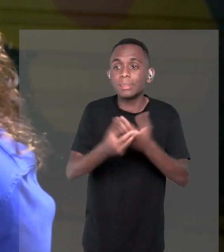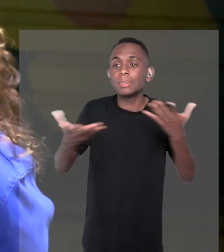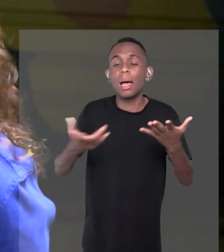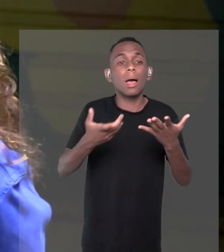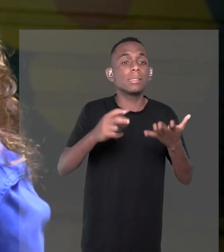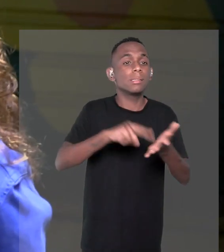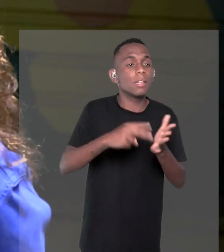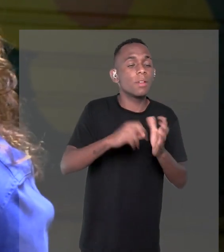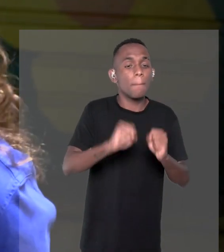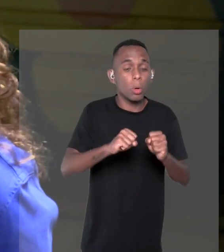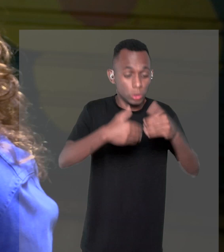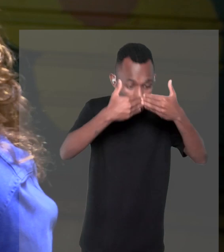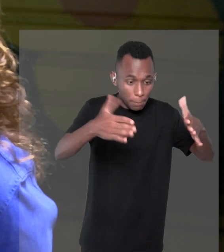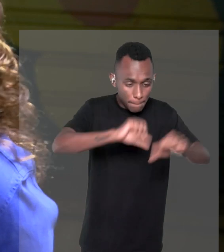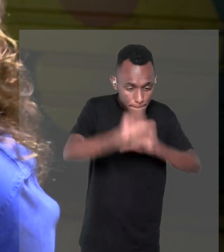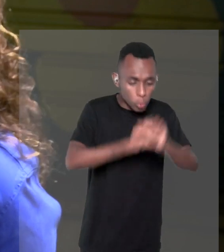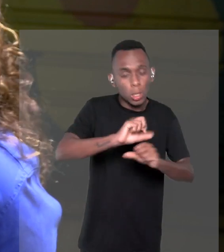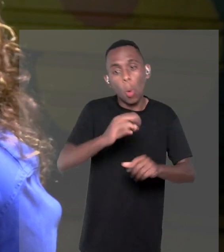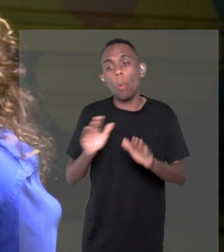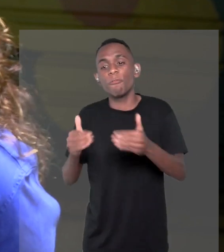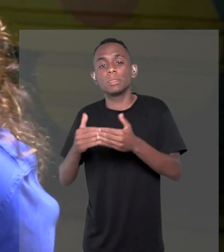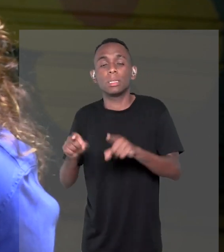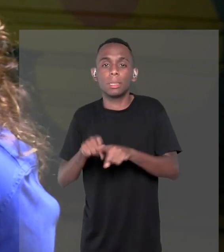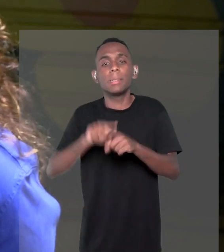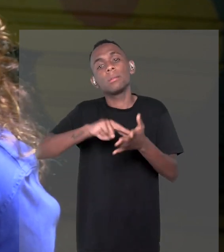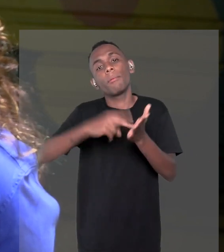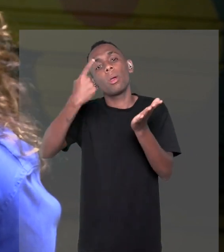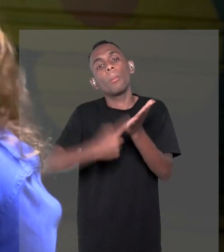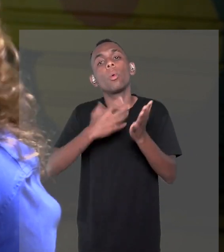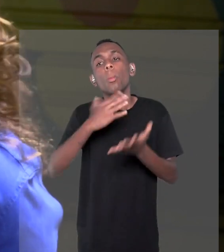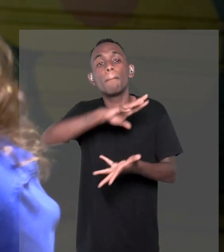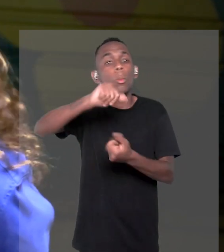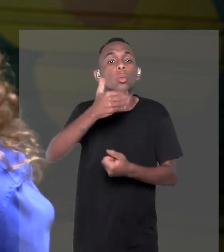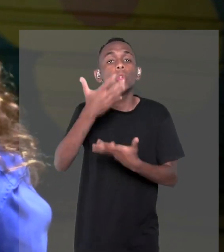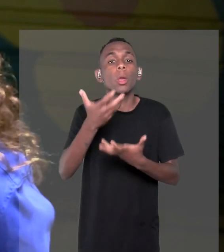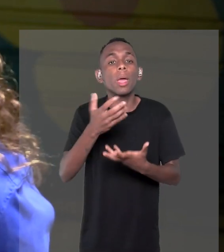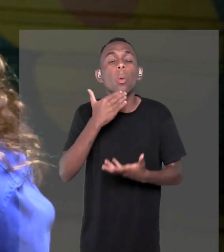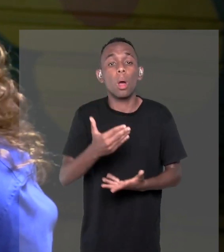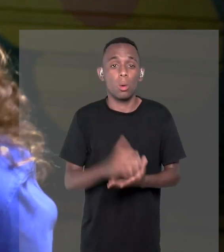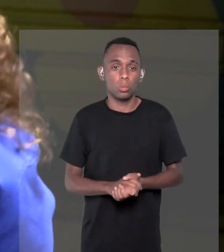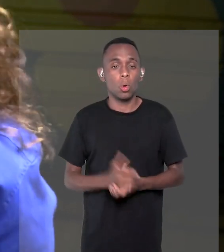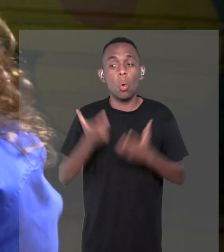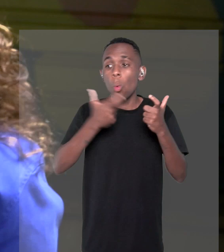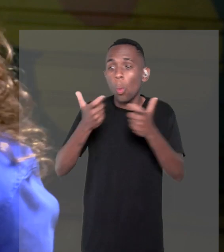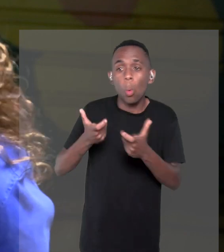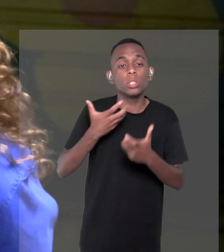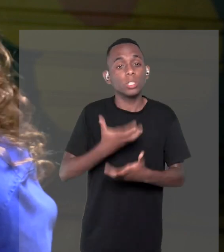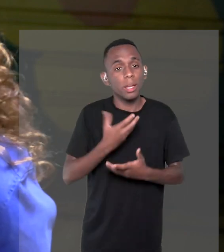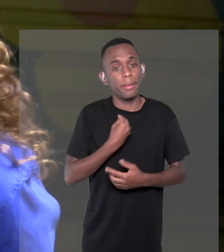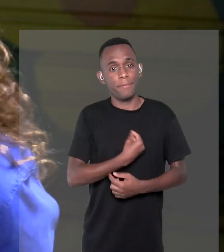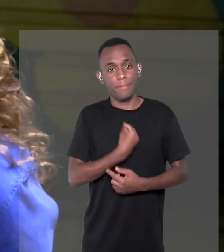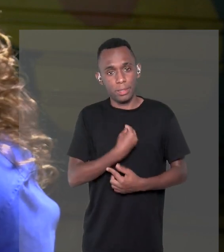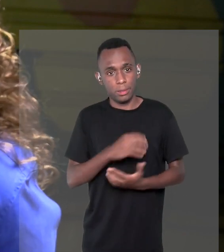tem, junto com isso, misturado, os ônus também dessa mudança que a gente